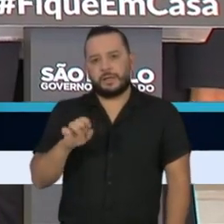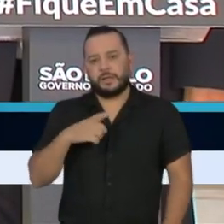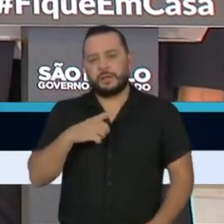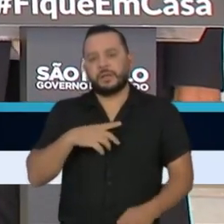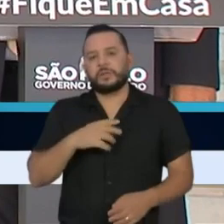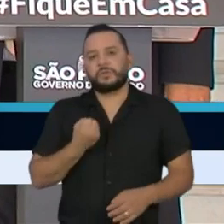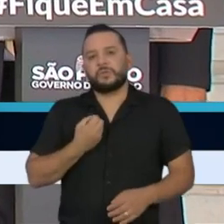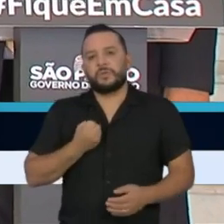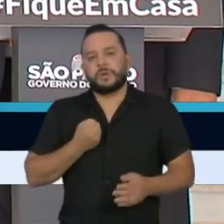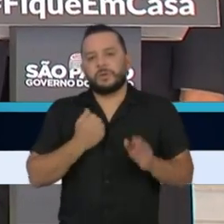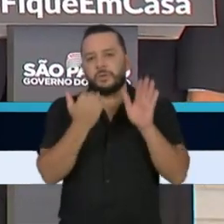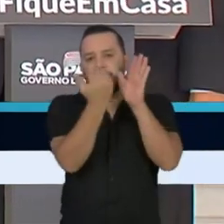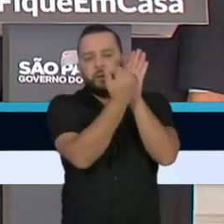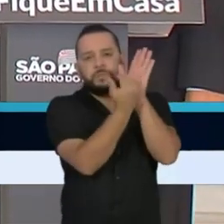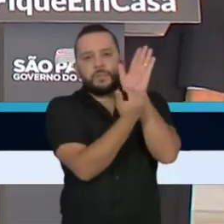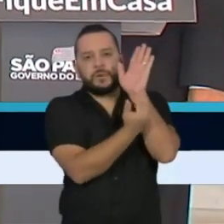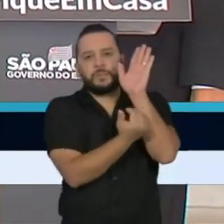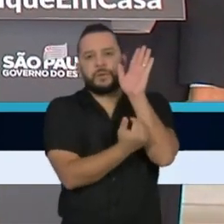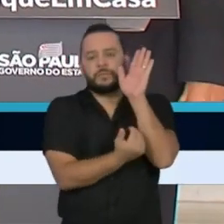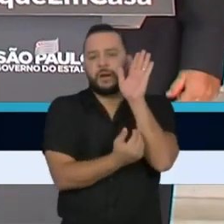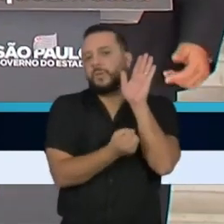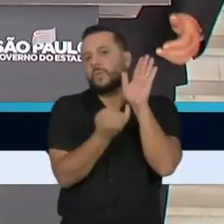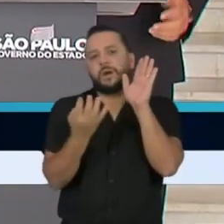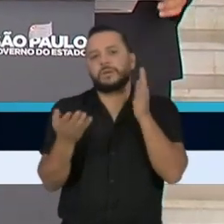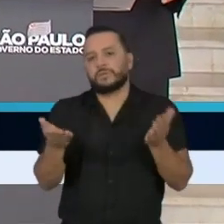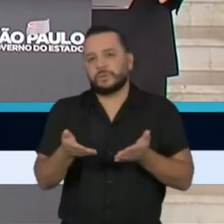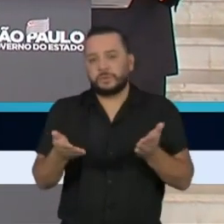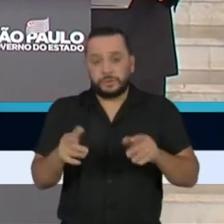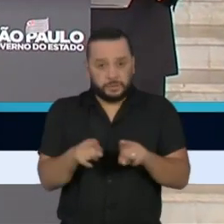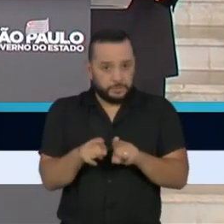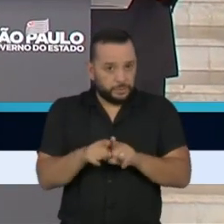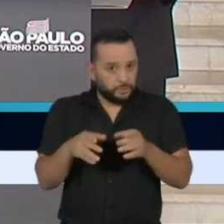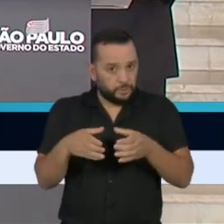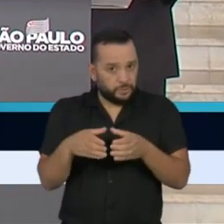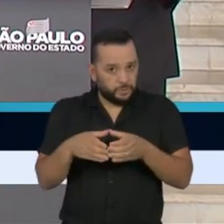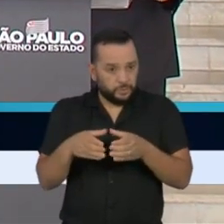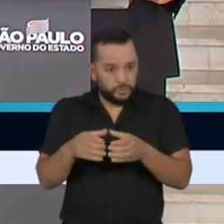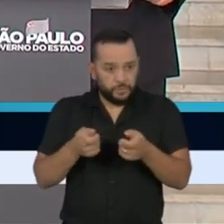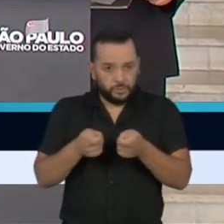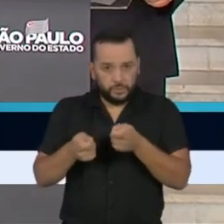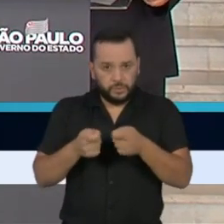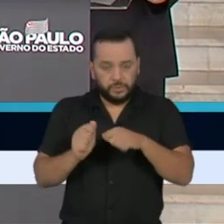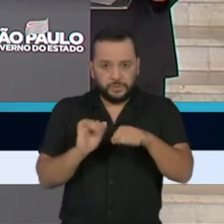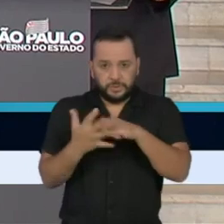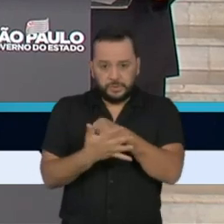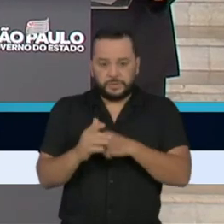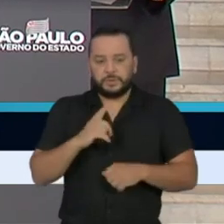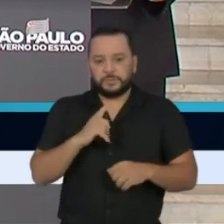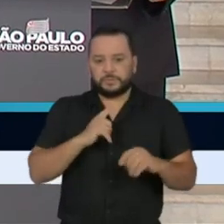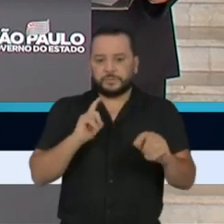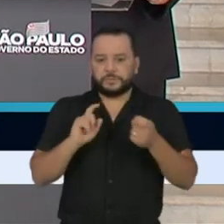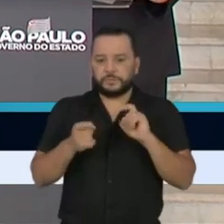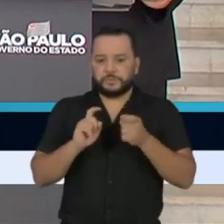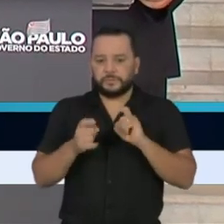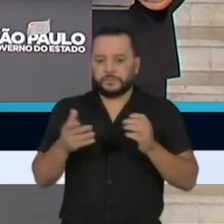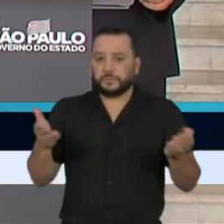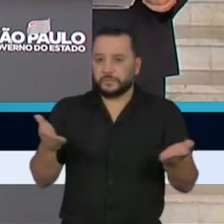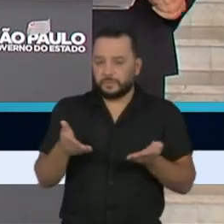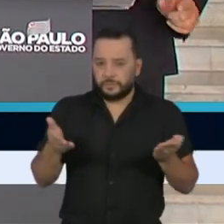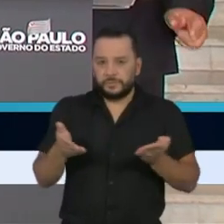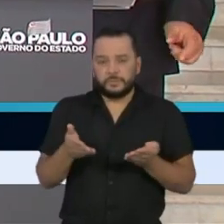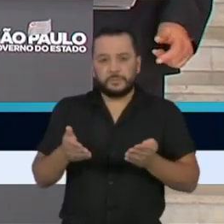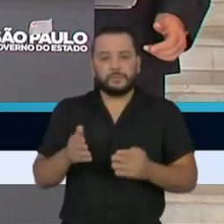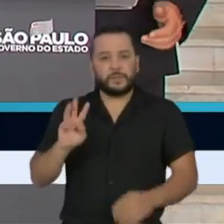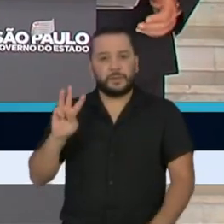Lembrando que o Comitê de Saúde, o grupo de contingência do Covid-19, estará reunido hoje e a partir das